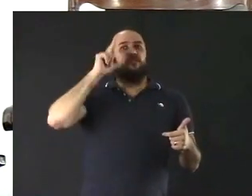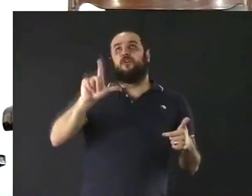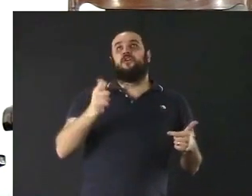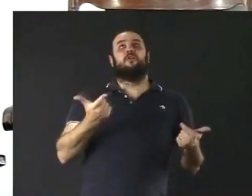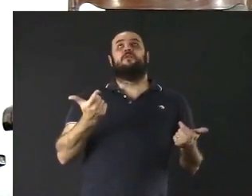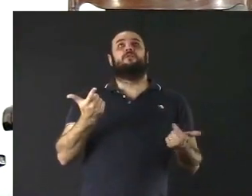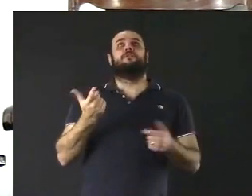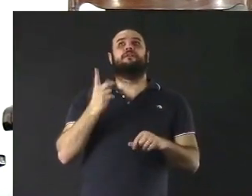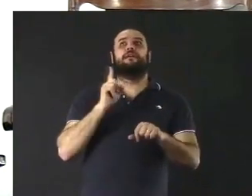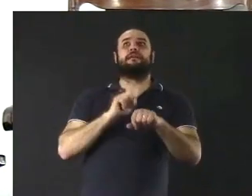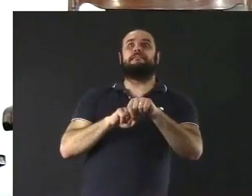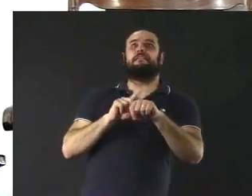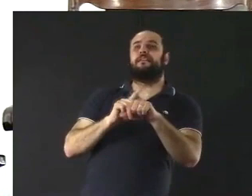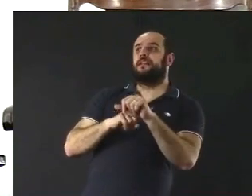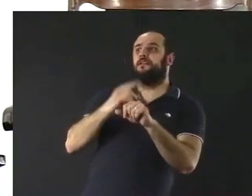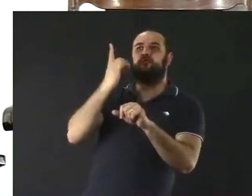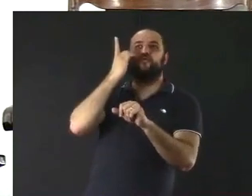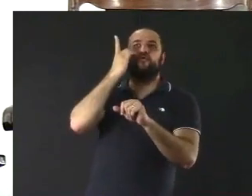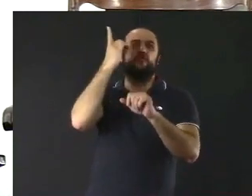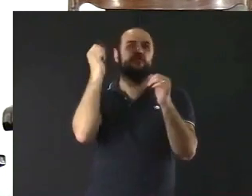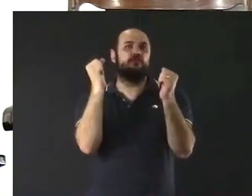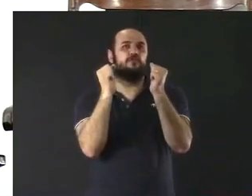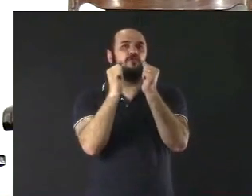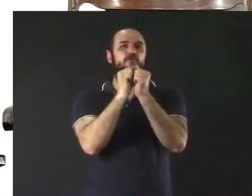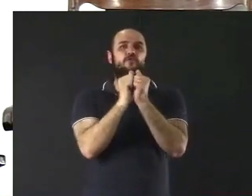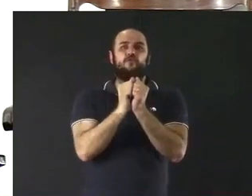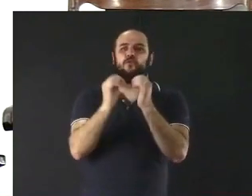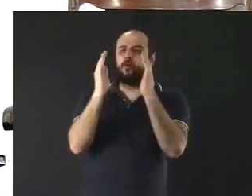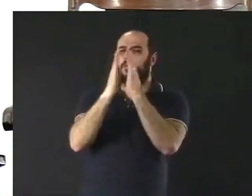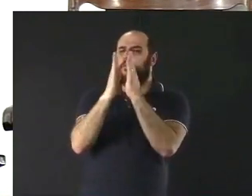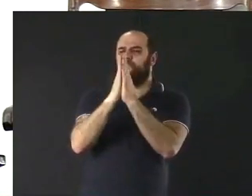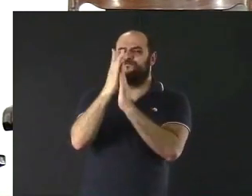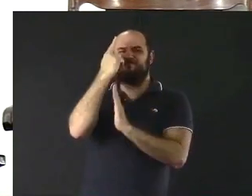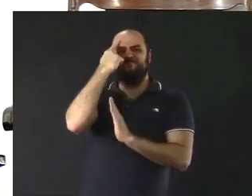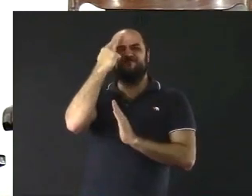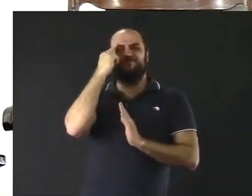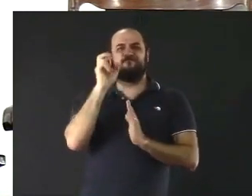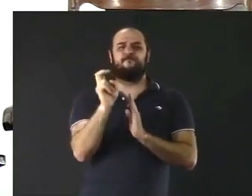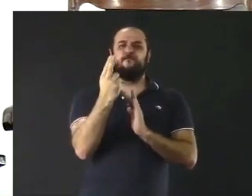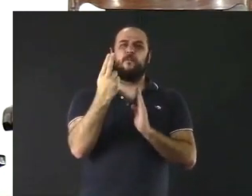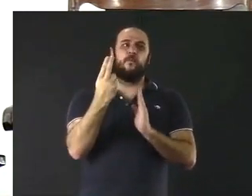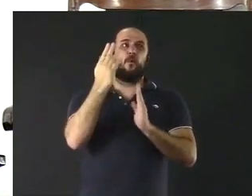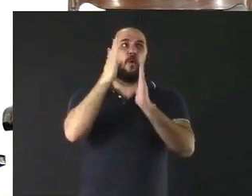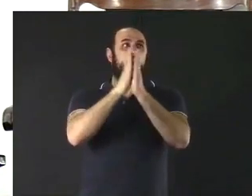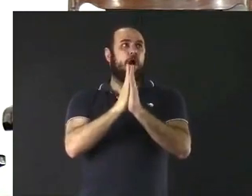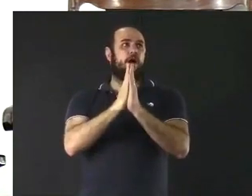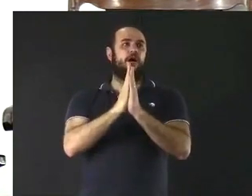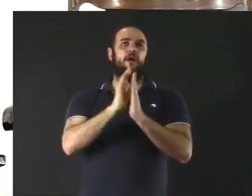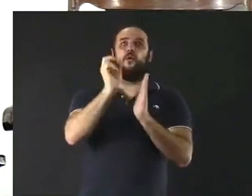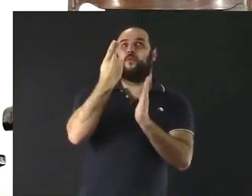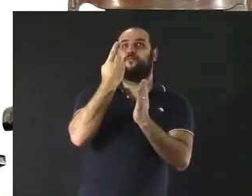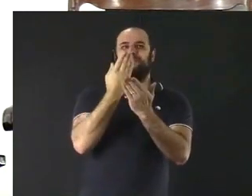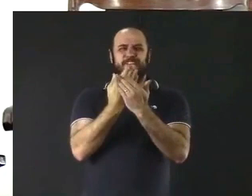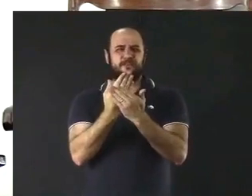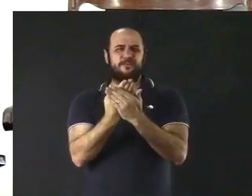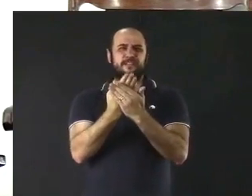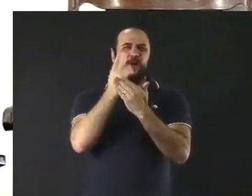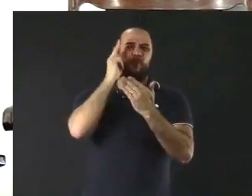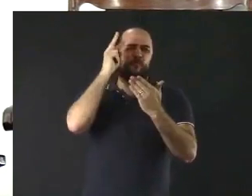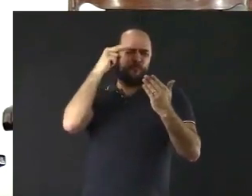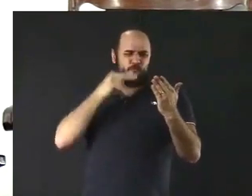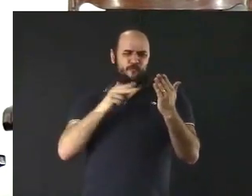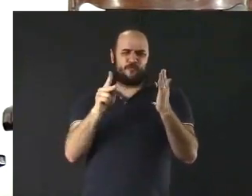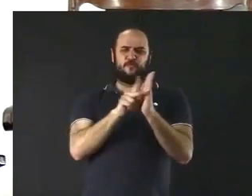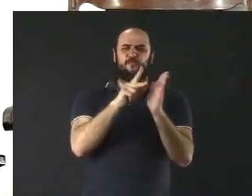tirar momentos do seu dia para meditar na Escritura, para orar. para, de fato, avaliar a sua